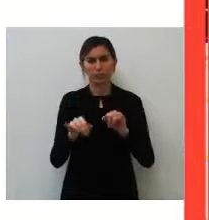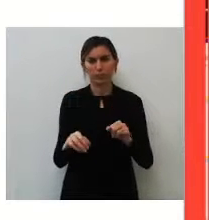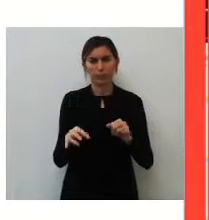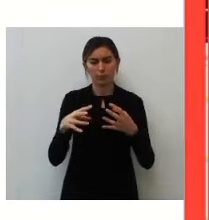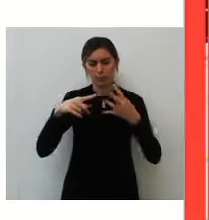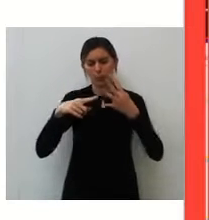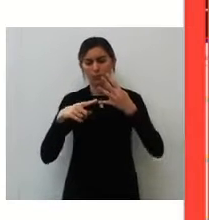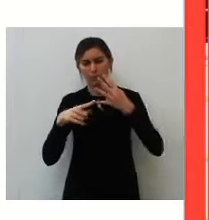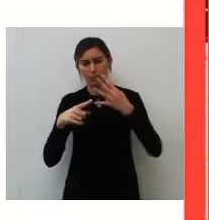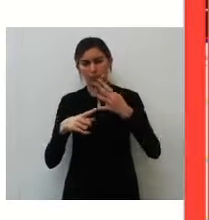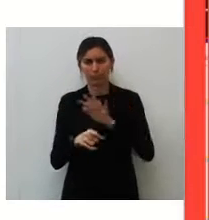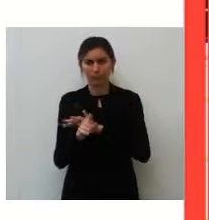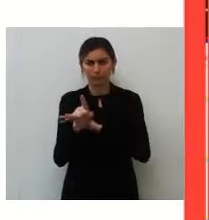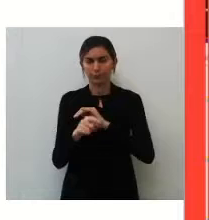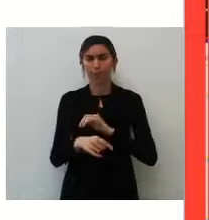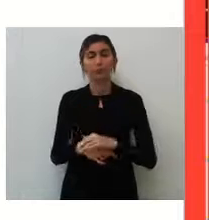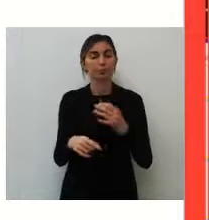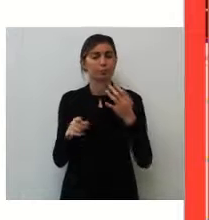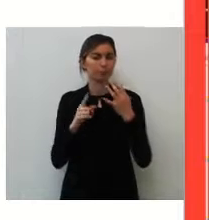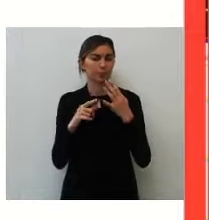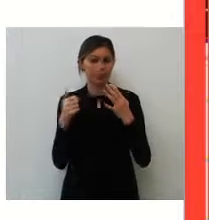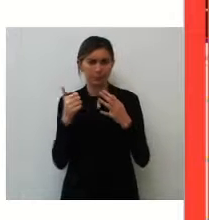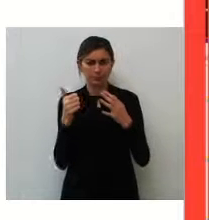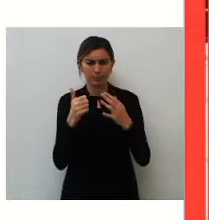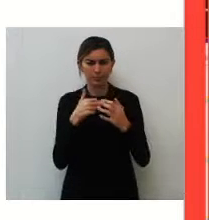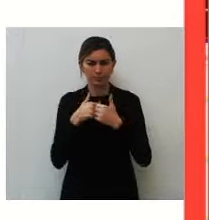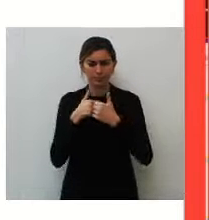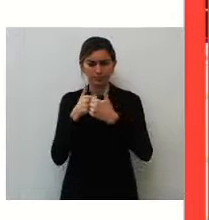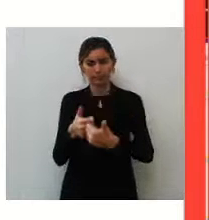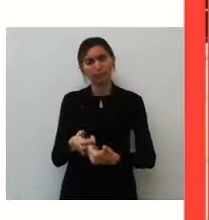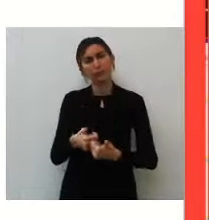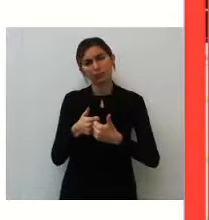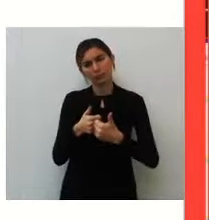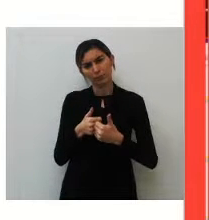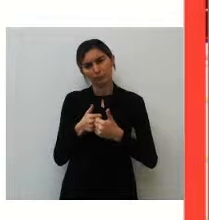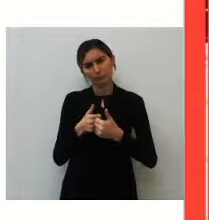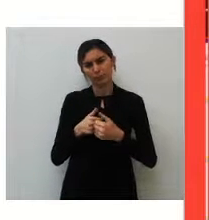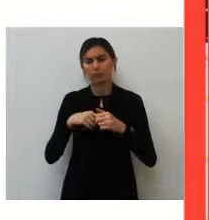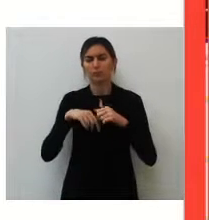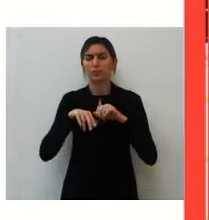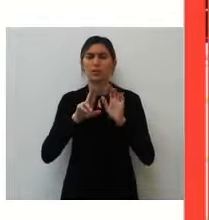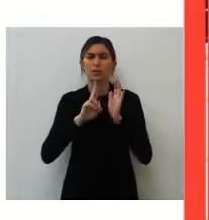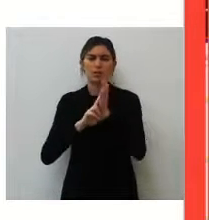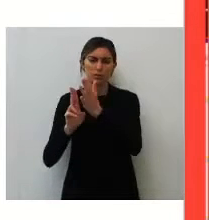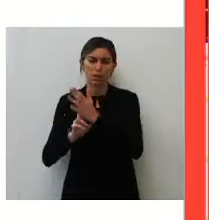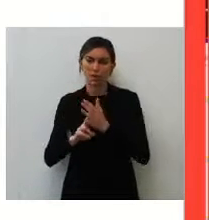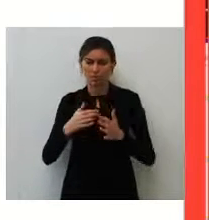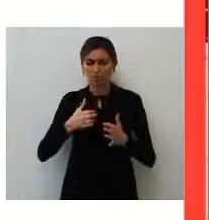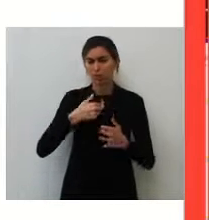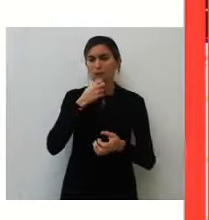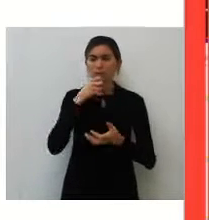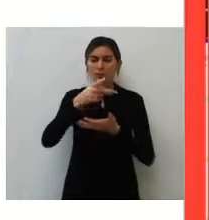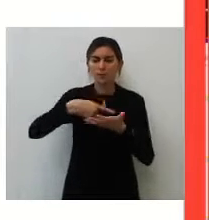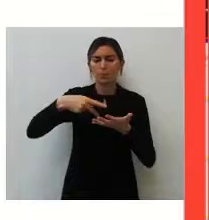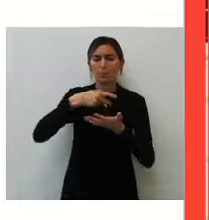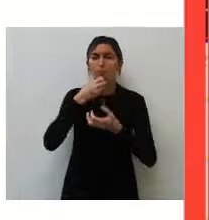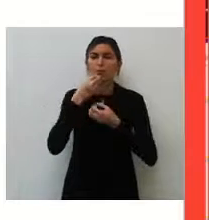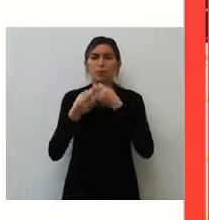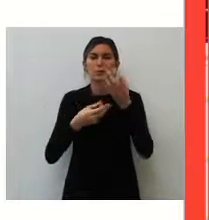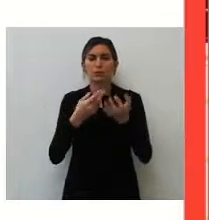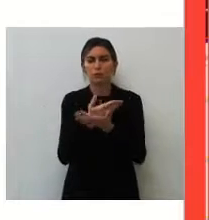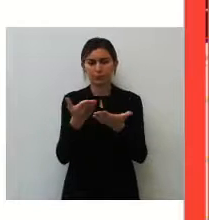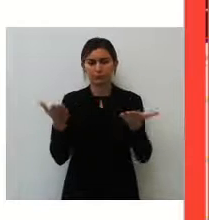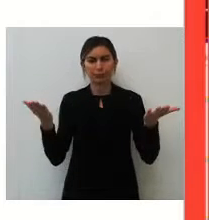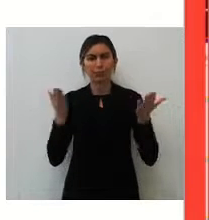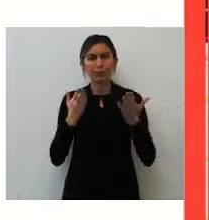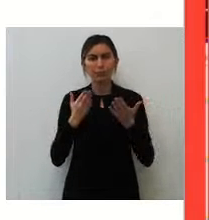quarta questão se embora primeiro seguem as cartas minhas coisinhas para